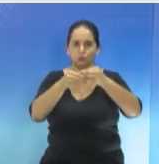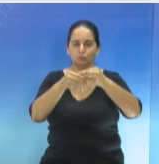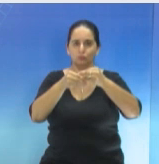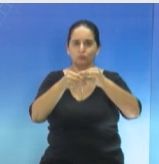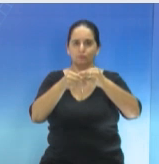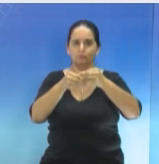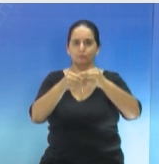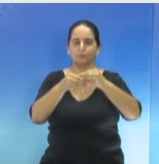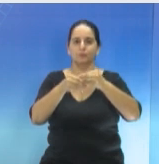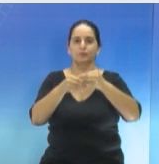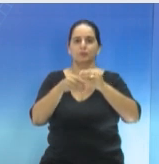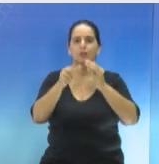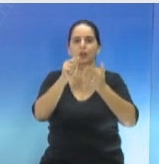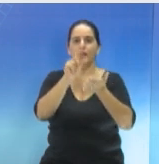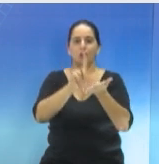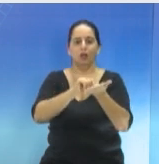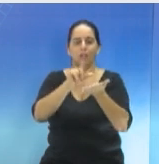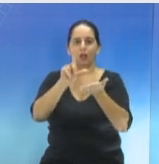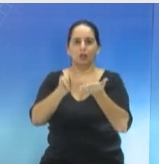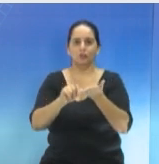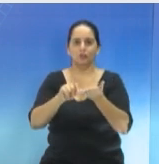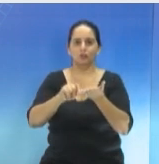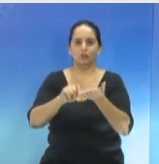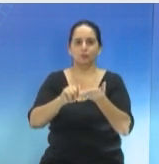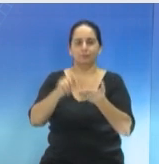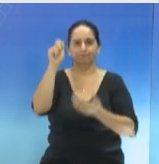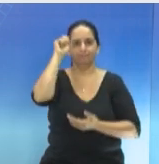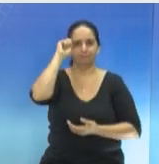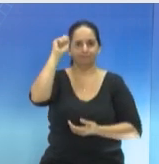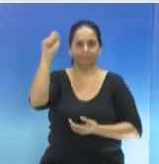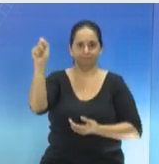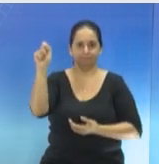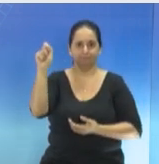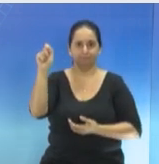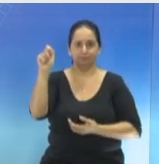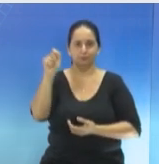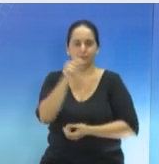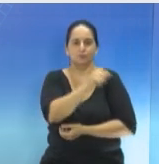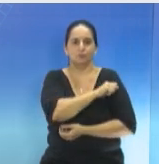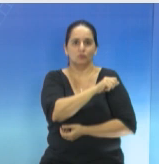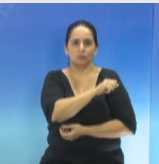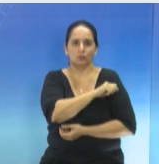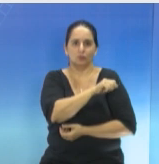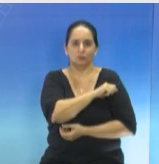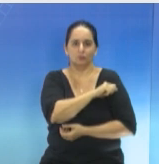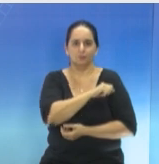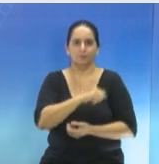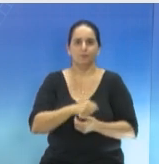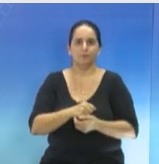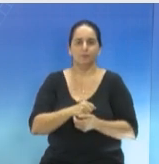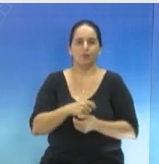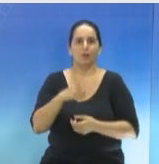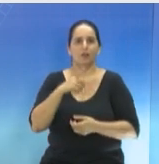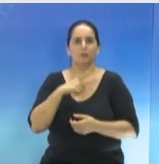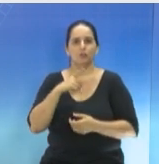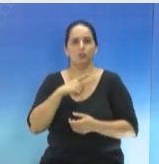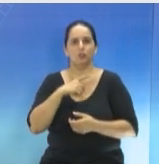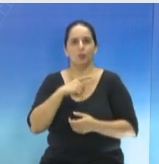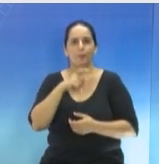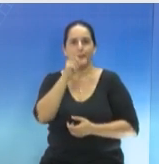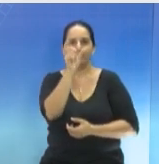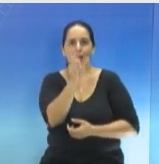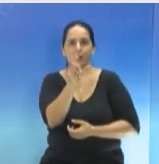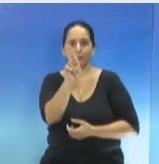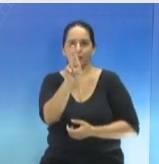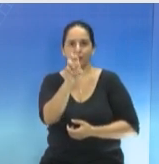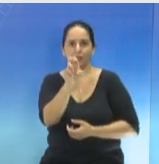acadêmico. Então, por que é um resumo a gente percebeu ali que era um resumo de artigo acadêmico? Você viu que tinha a palavra